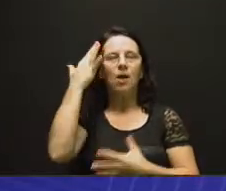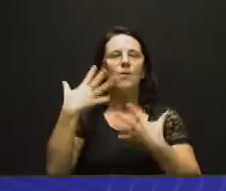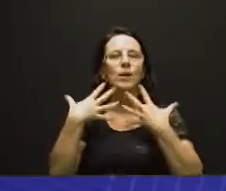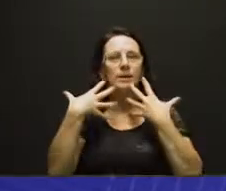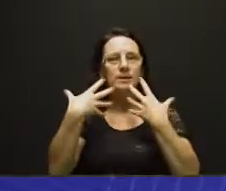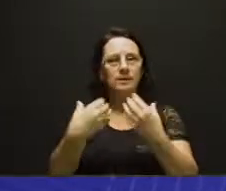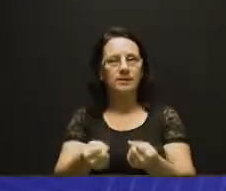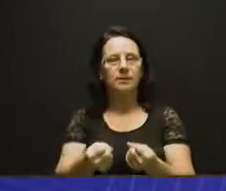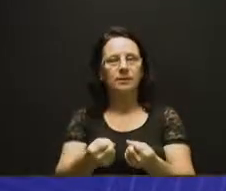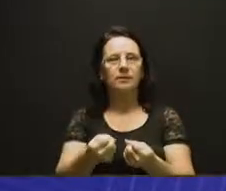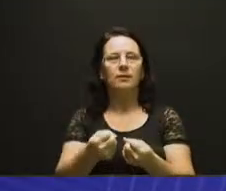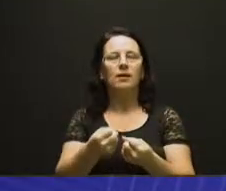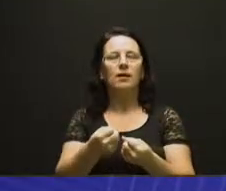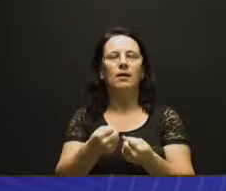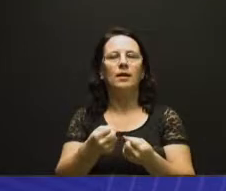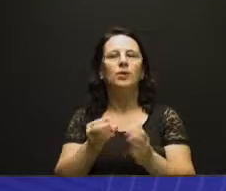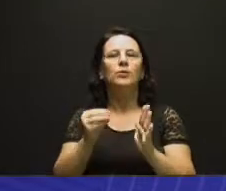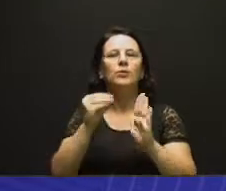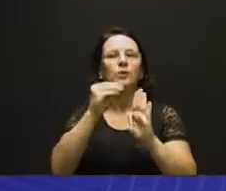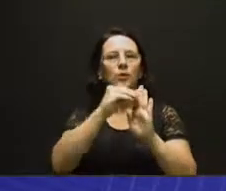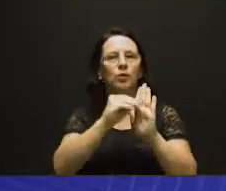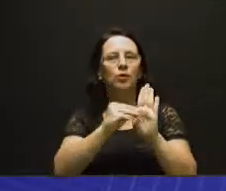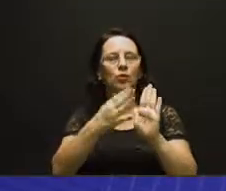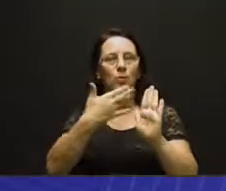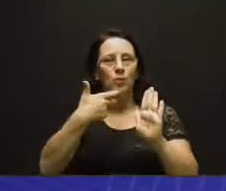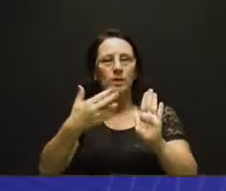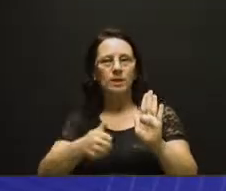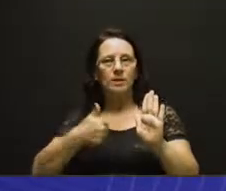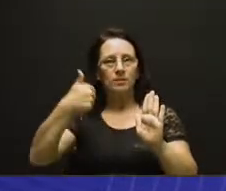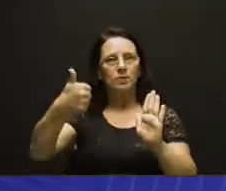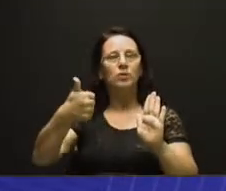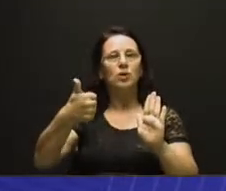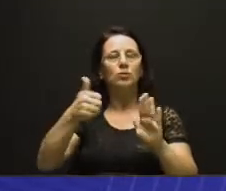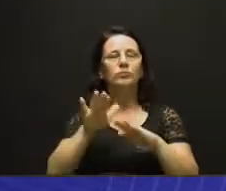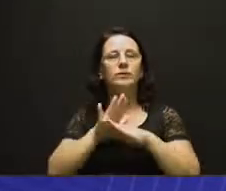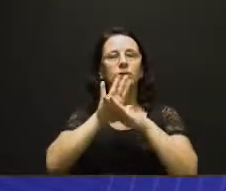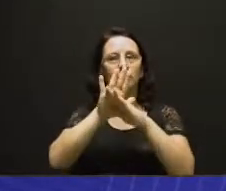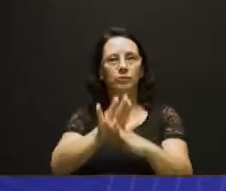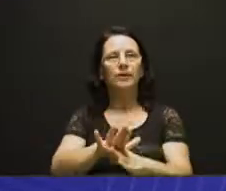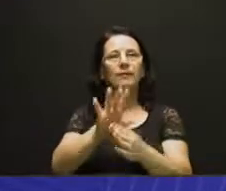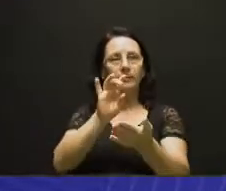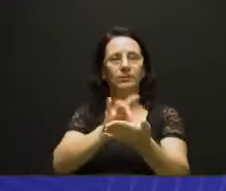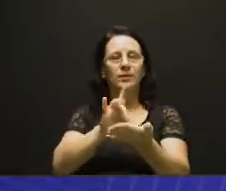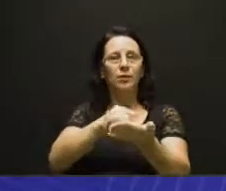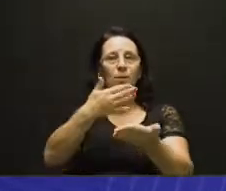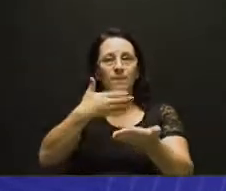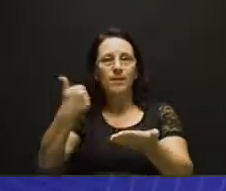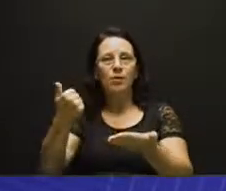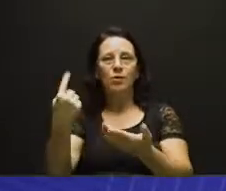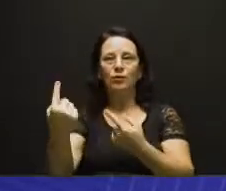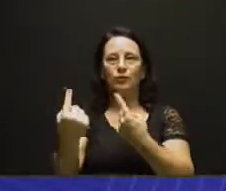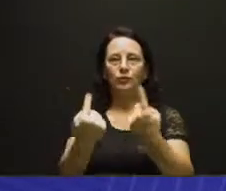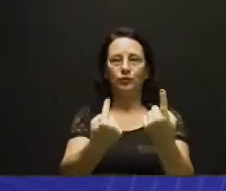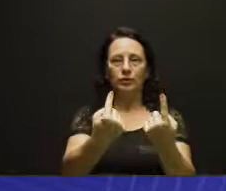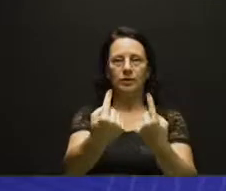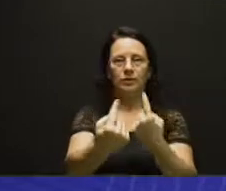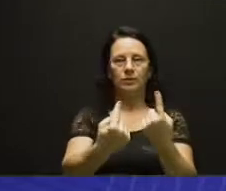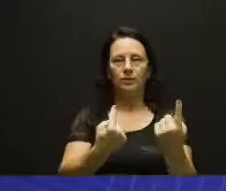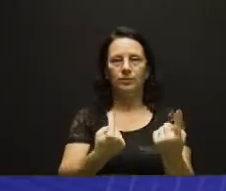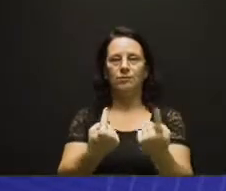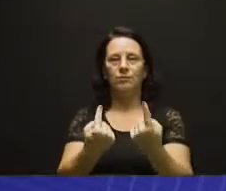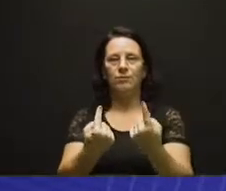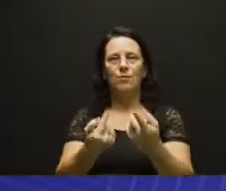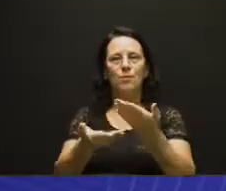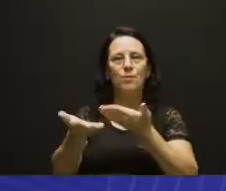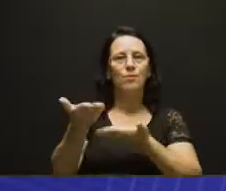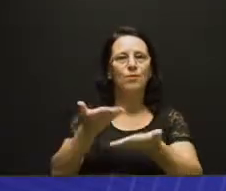essencial acrescentar com resultado positivo espírito de cooperação ver o melhor de cada um pressupõe uma troca